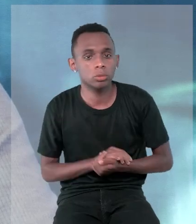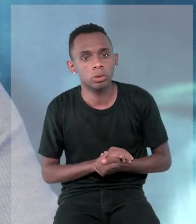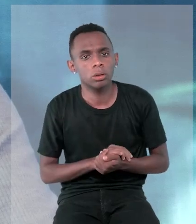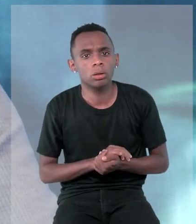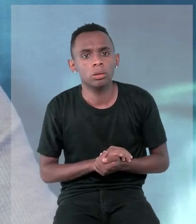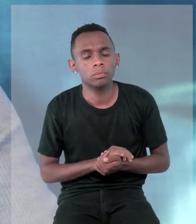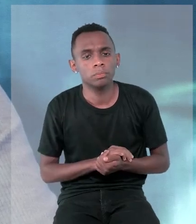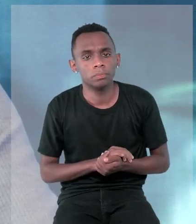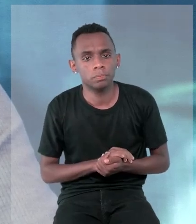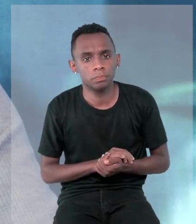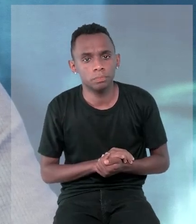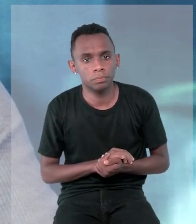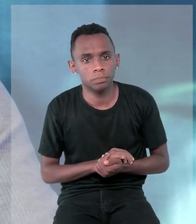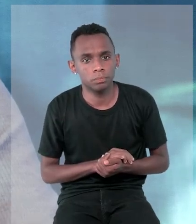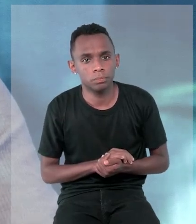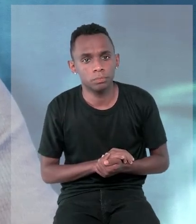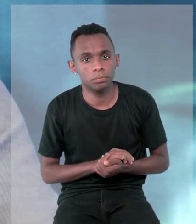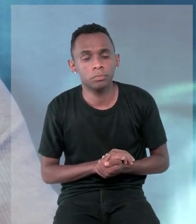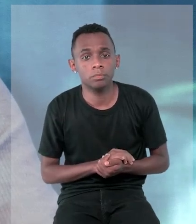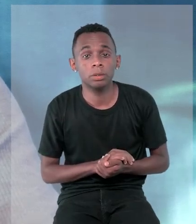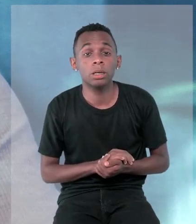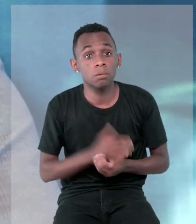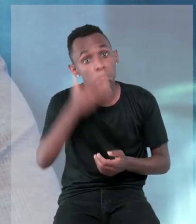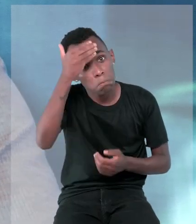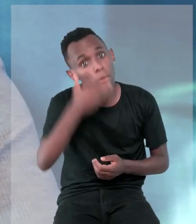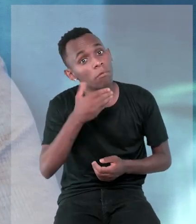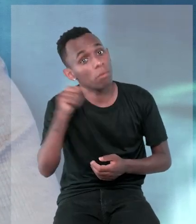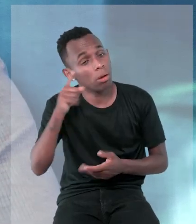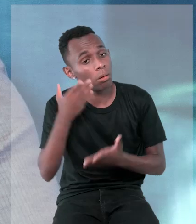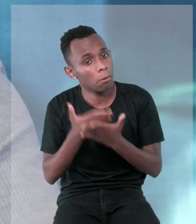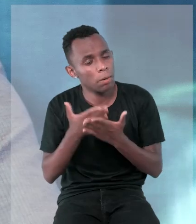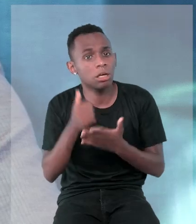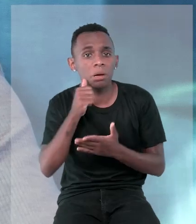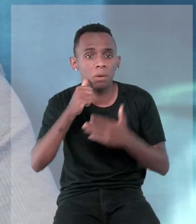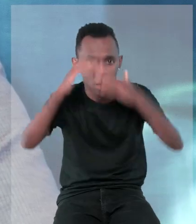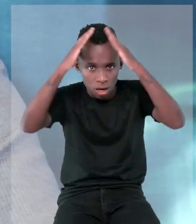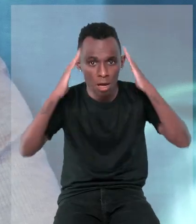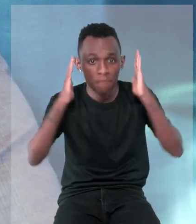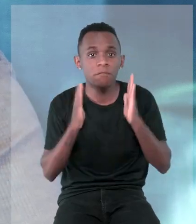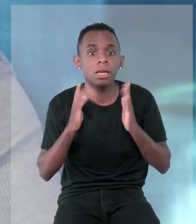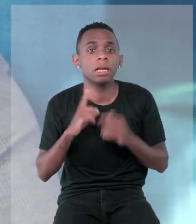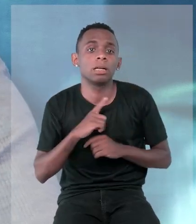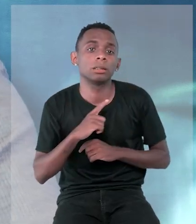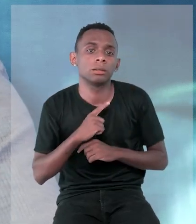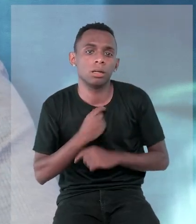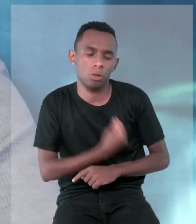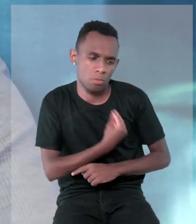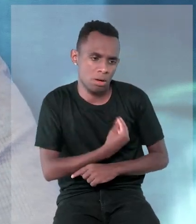pelo Dr. Snowden. E ele comprovou, as freiras têm uma vida